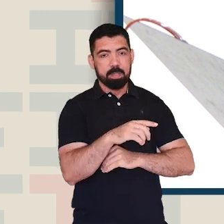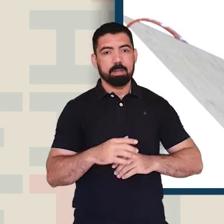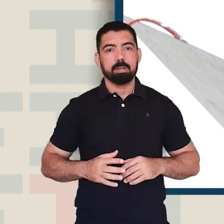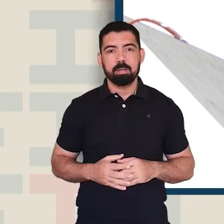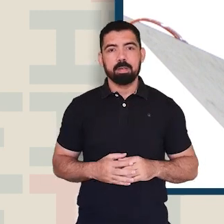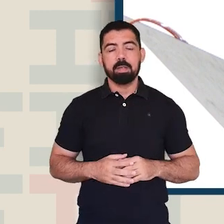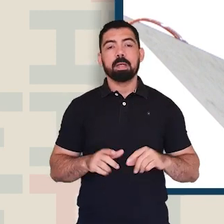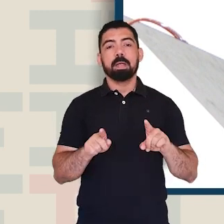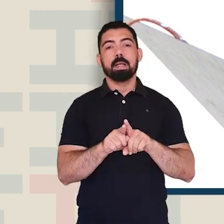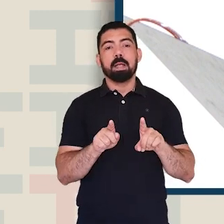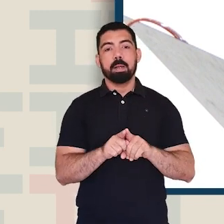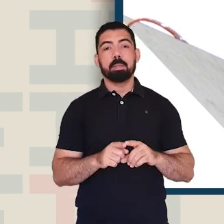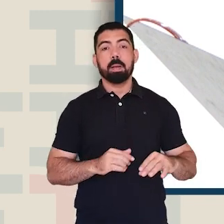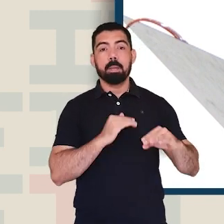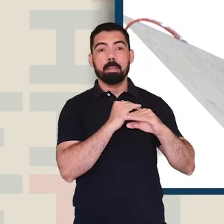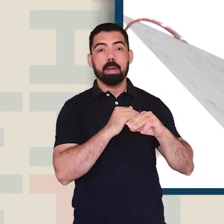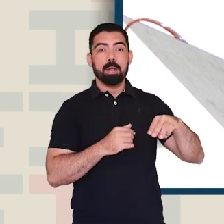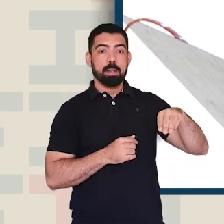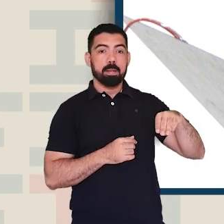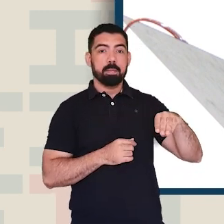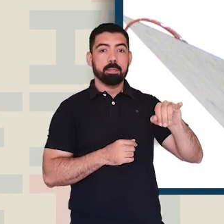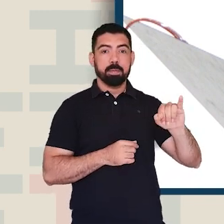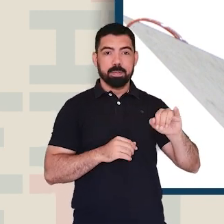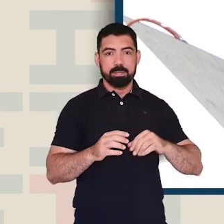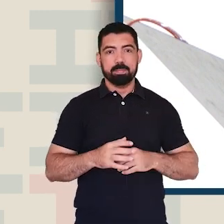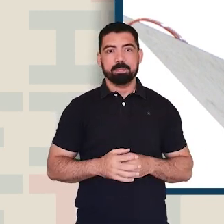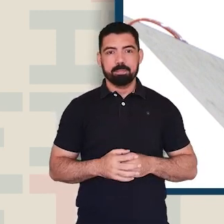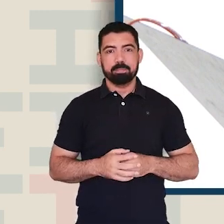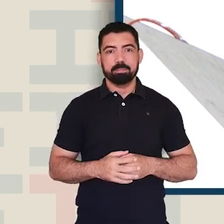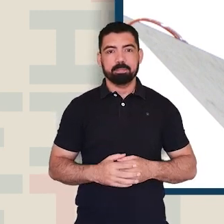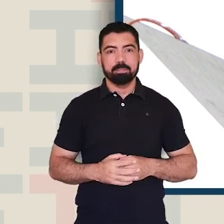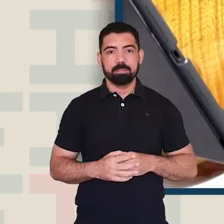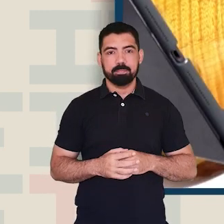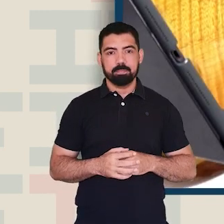no padrão de Mi, né? Seria.